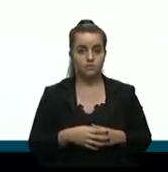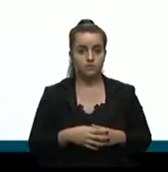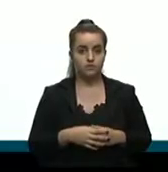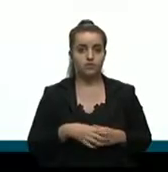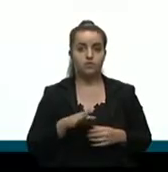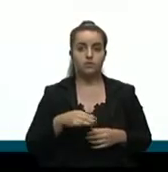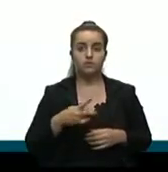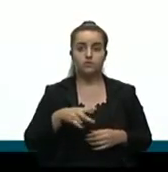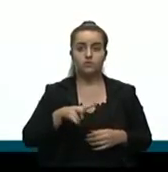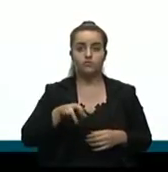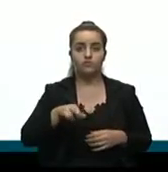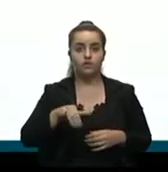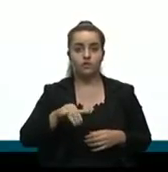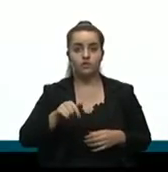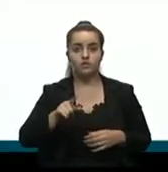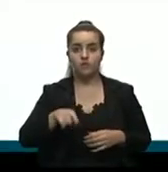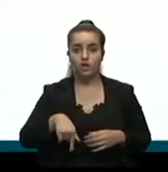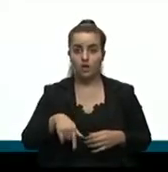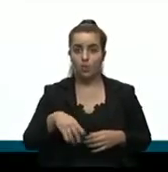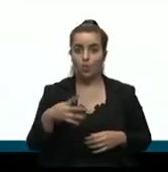Então, a variância igual a 4.